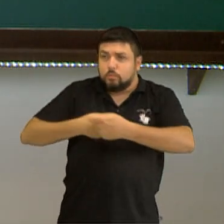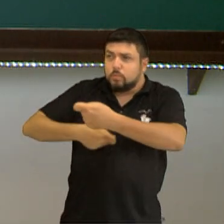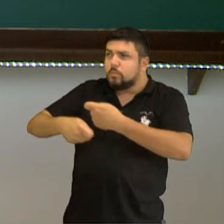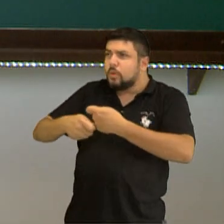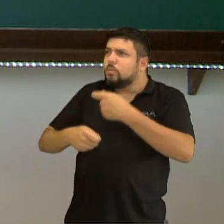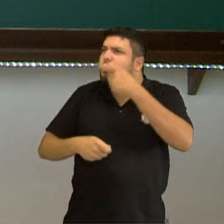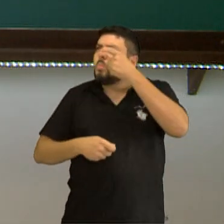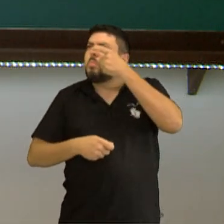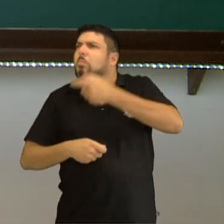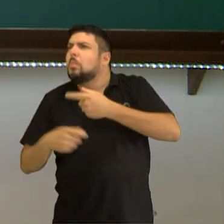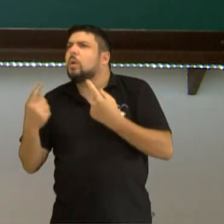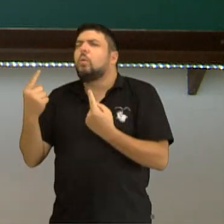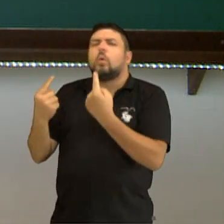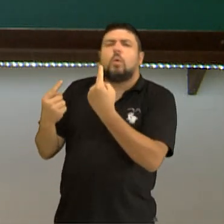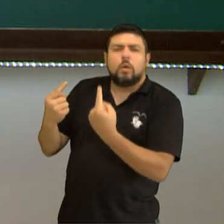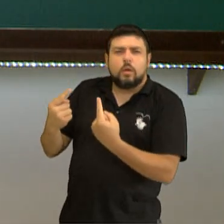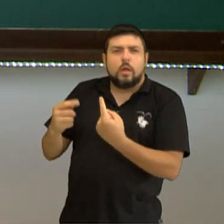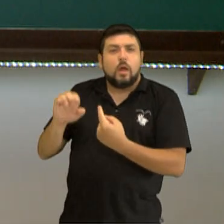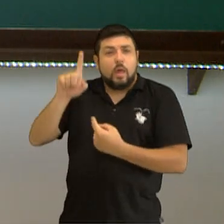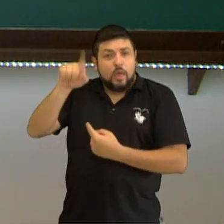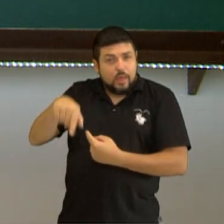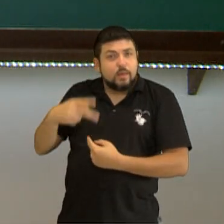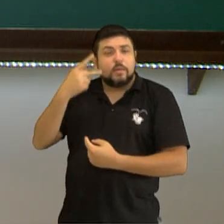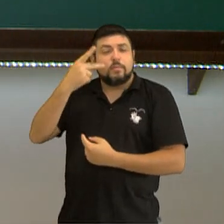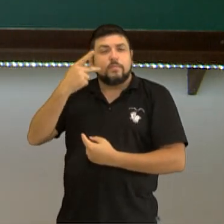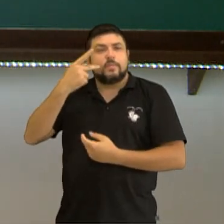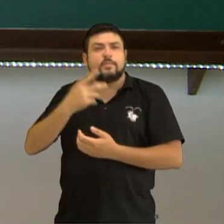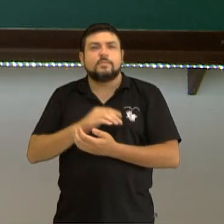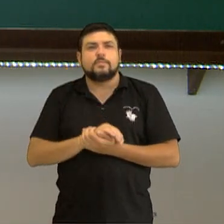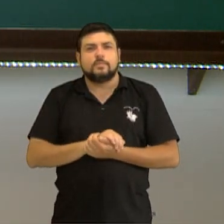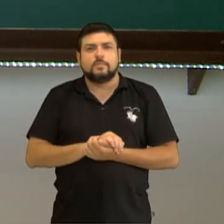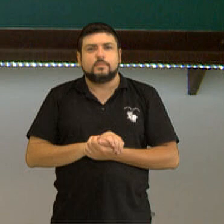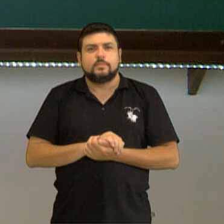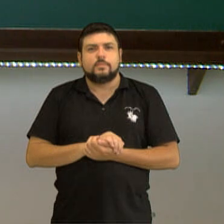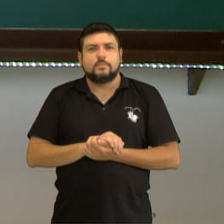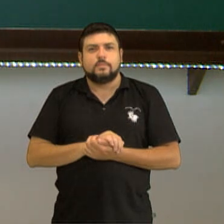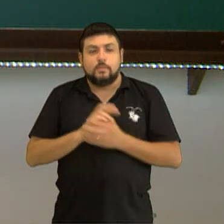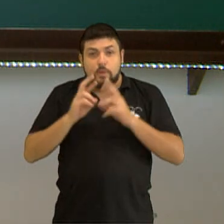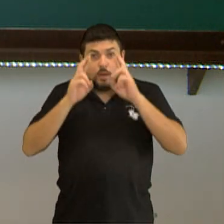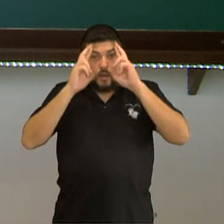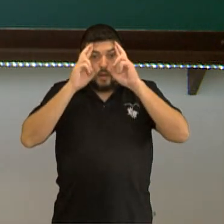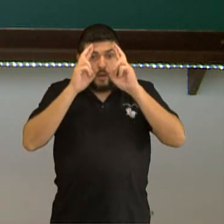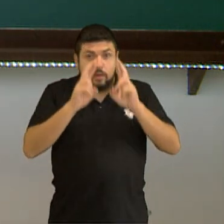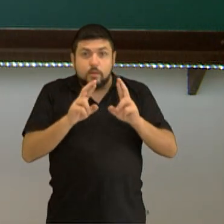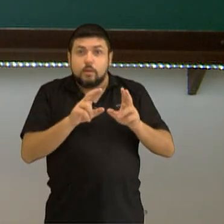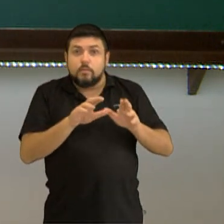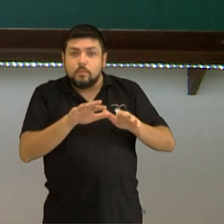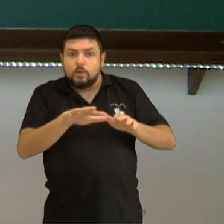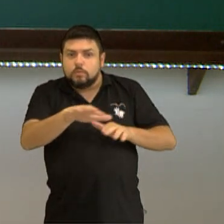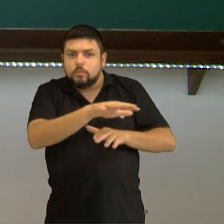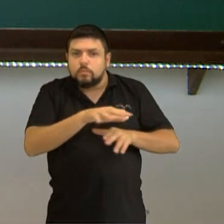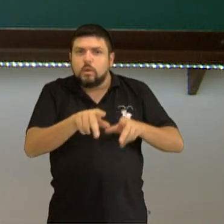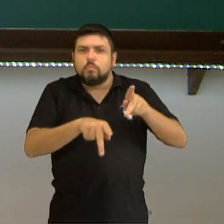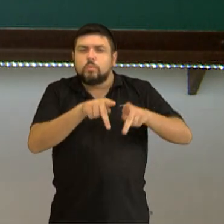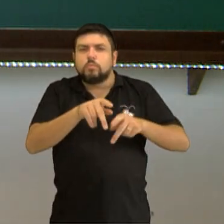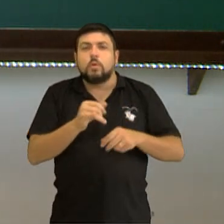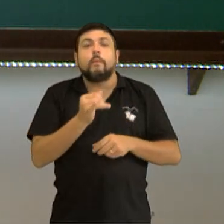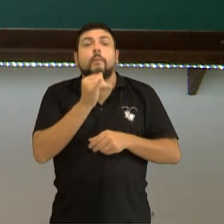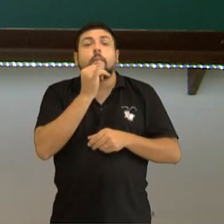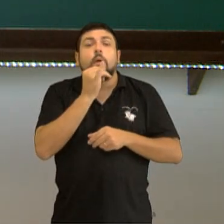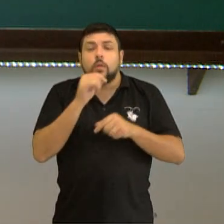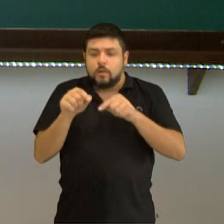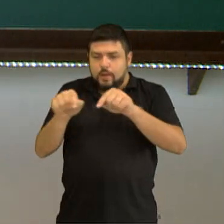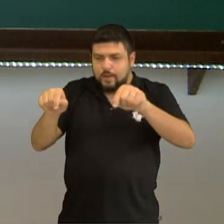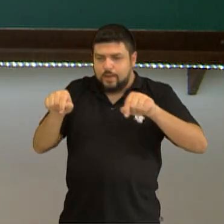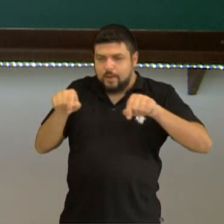políticas, as relações internacionais. Respeito ao espaço público, tudo que é público é político. A sala de aula que você estuda, meu